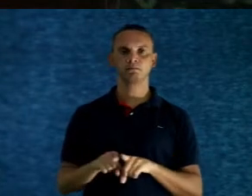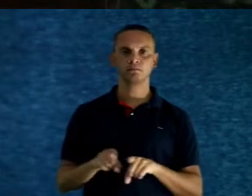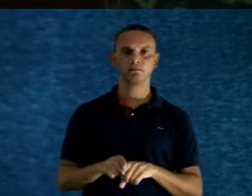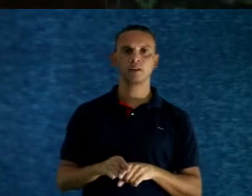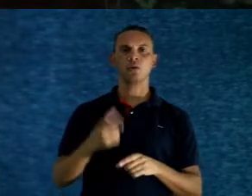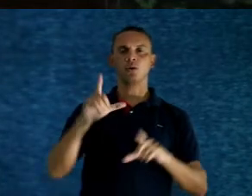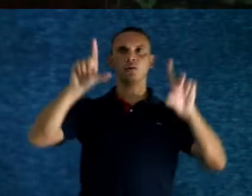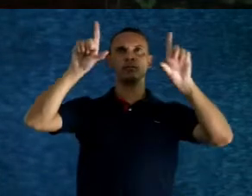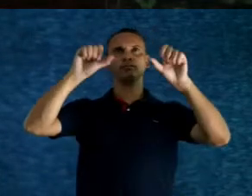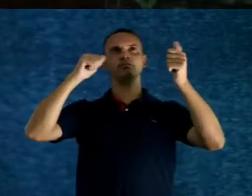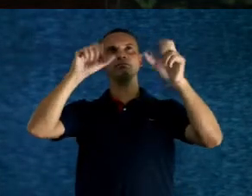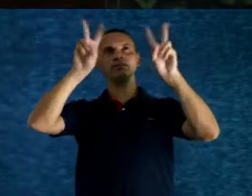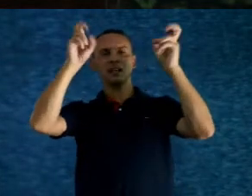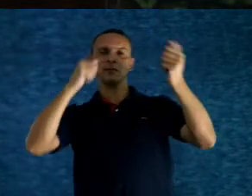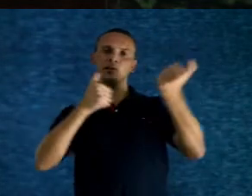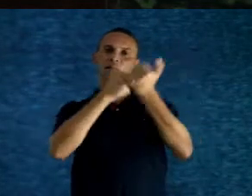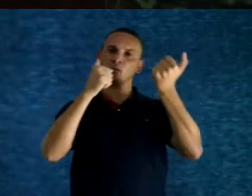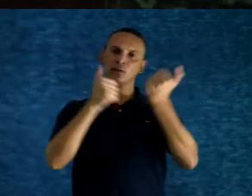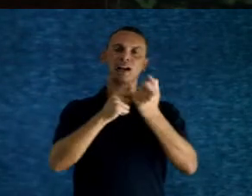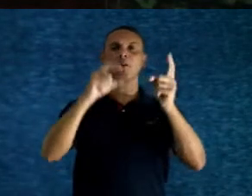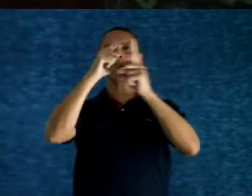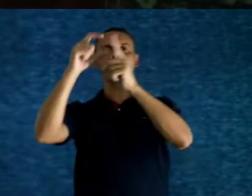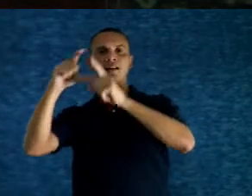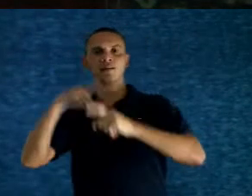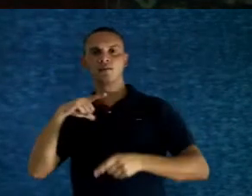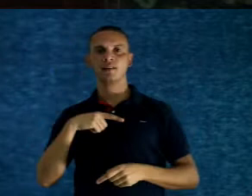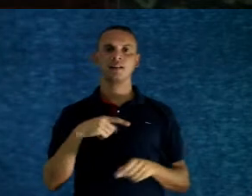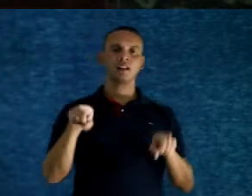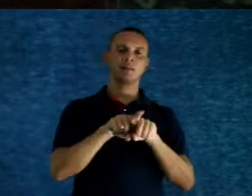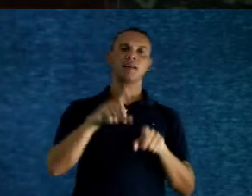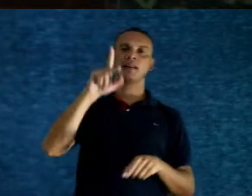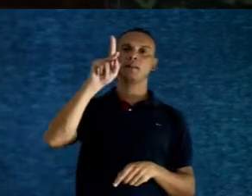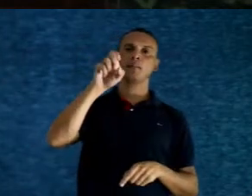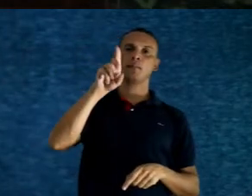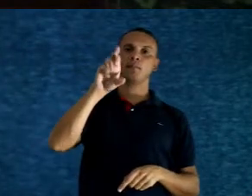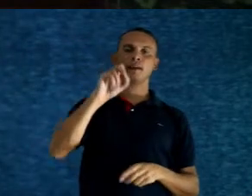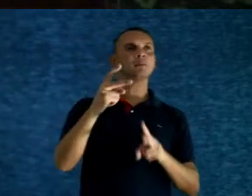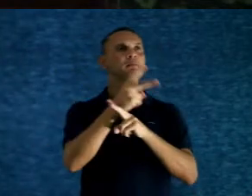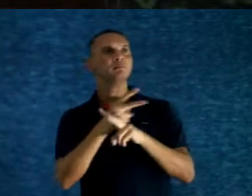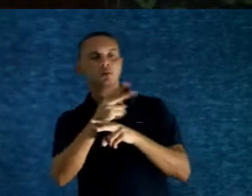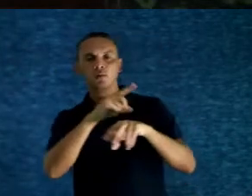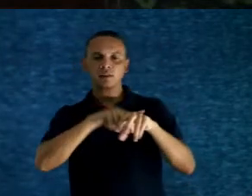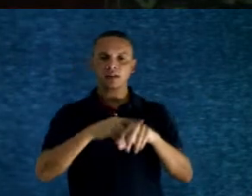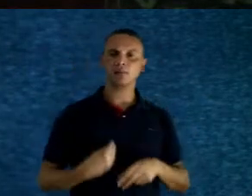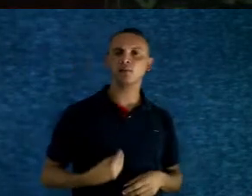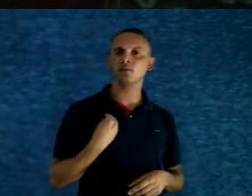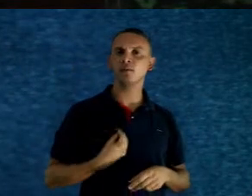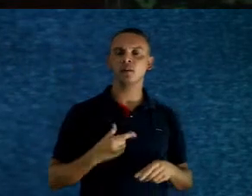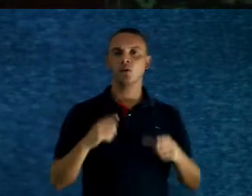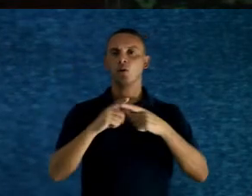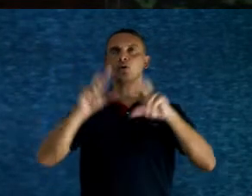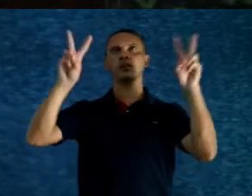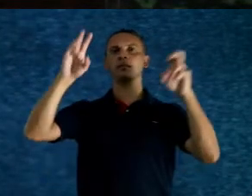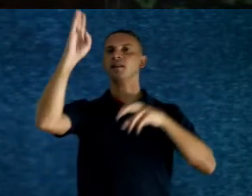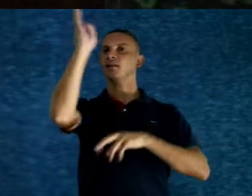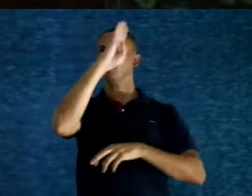Lutar com palavras, Drummond, a lição do poeta, Pedro Nava em busca do tempo vivido, Brasil e Cuba, modos de ver,